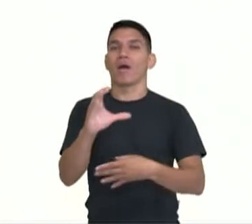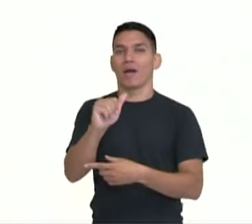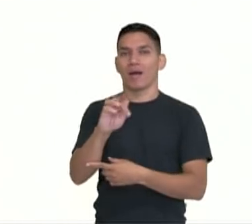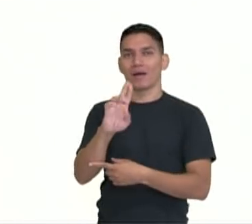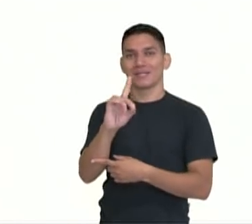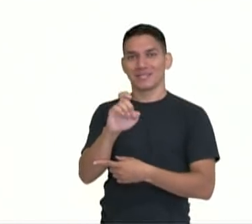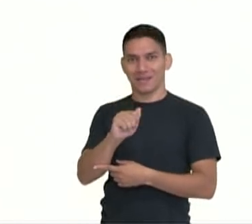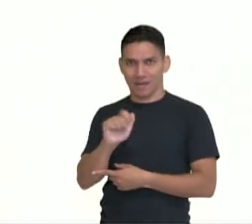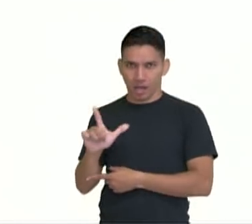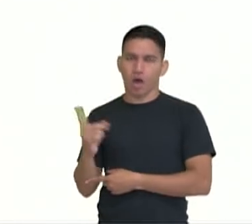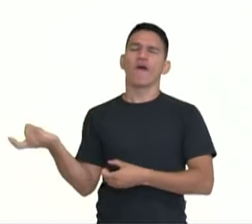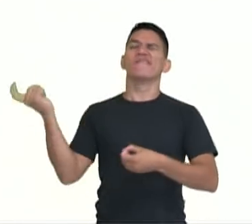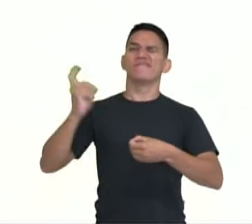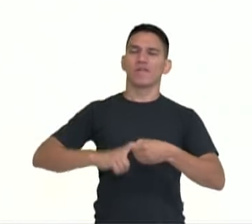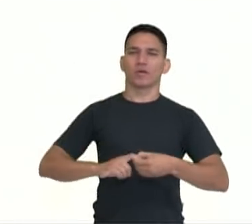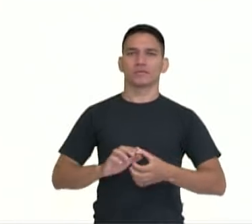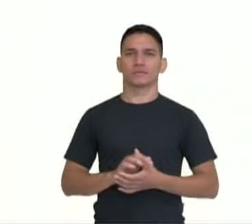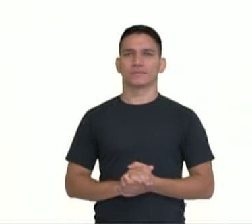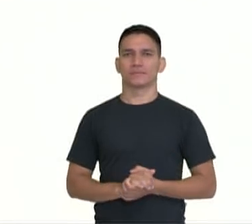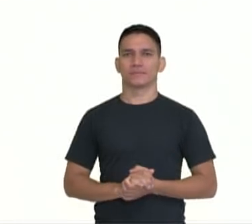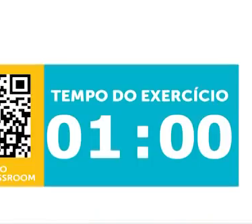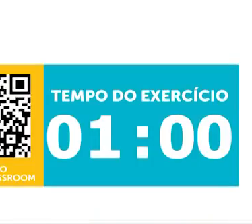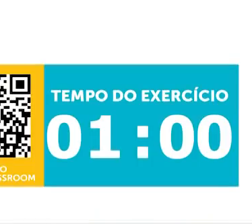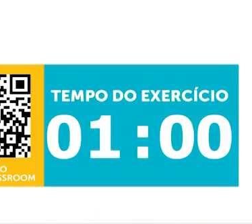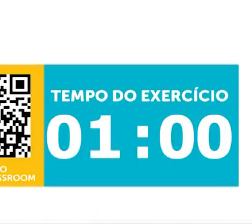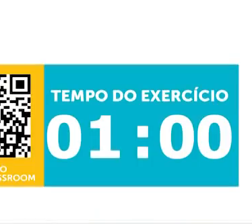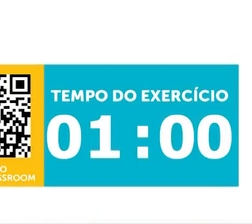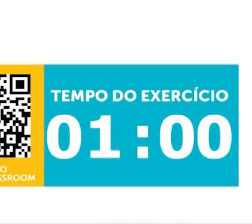cardeais. Nós já voltamos para a correção.